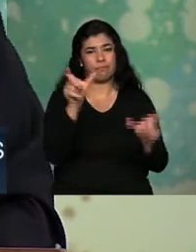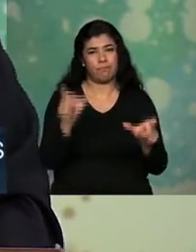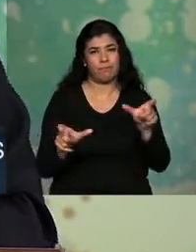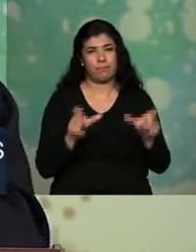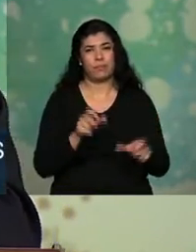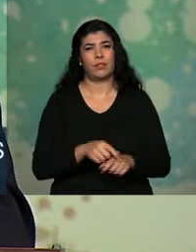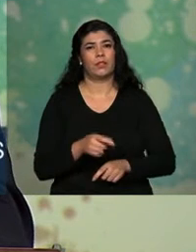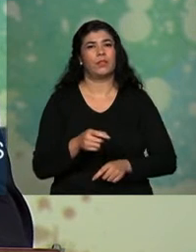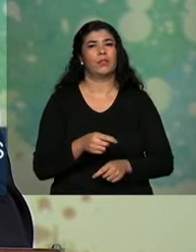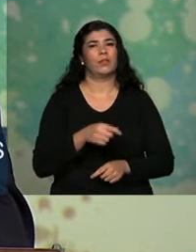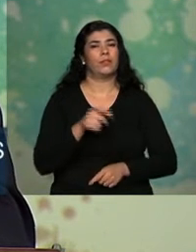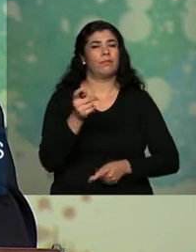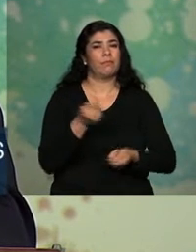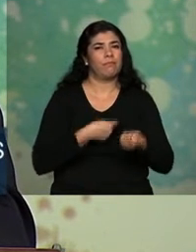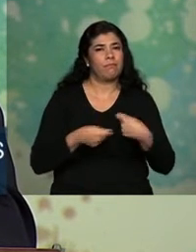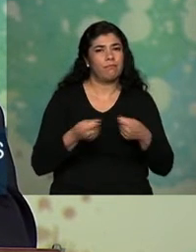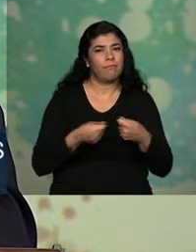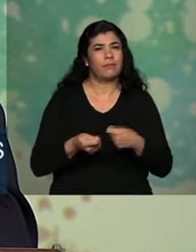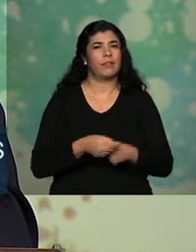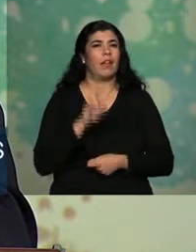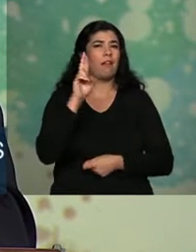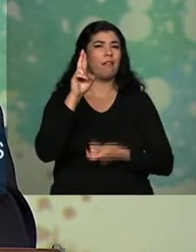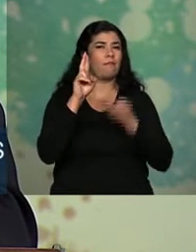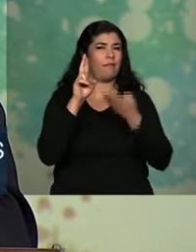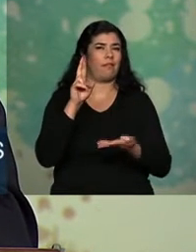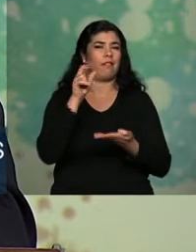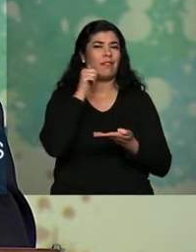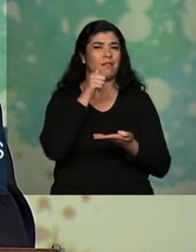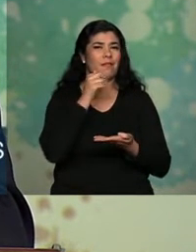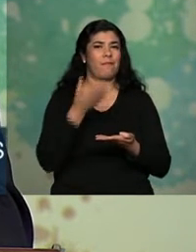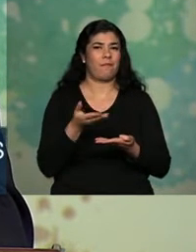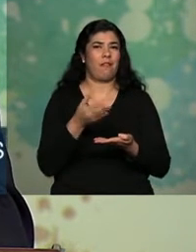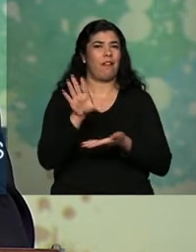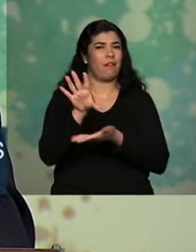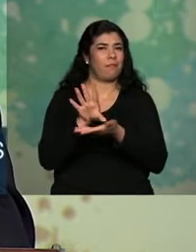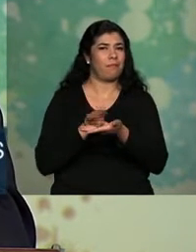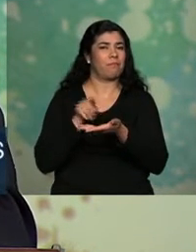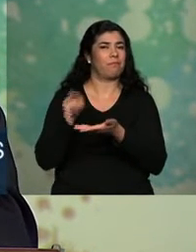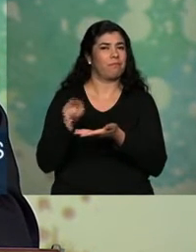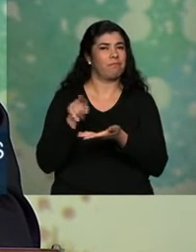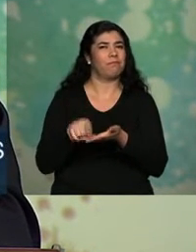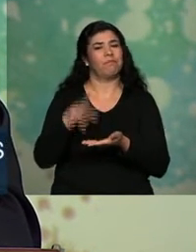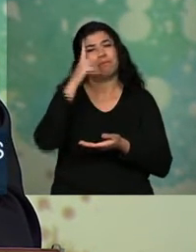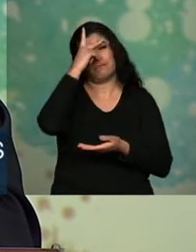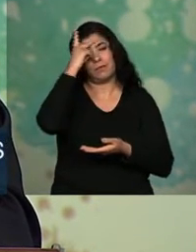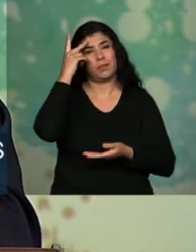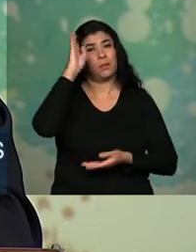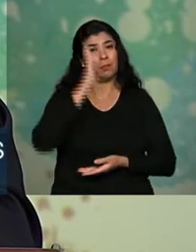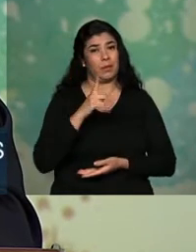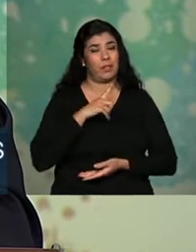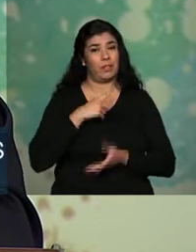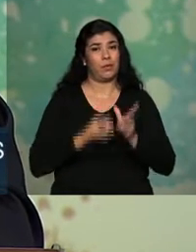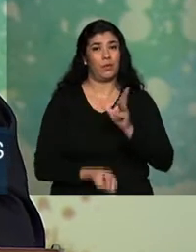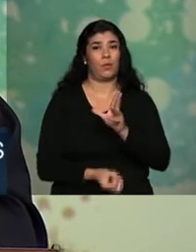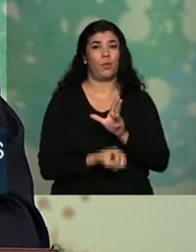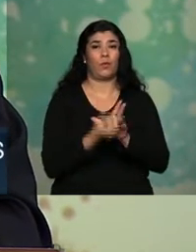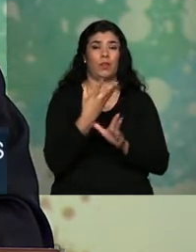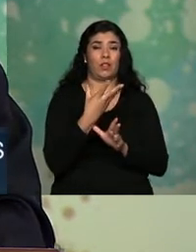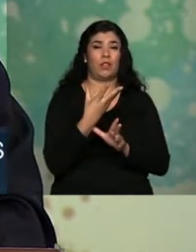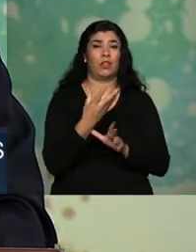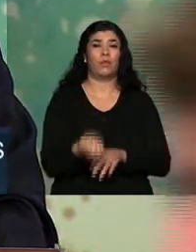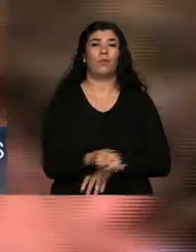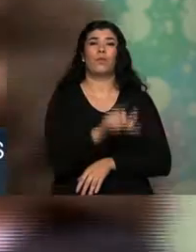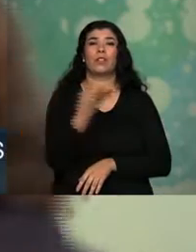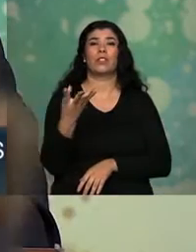especial a Delcy Lutz, que representa esse exemplo de brasileiros que passaram a existir para a economia